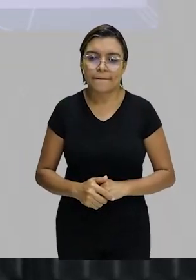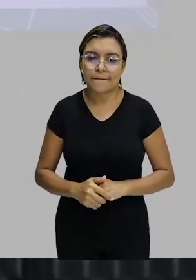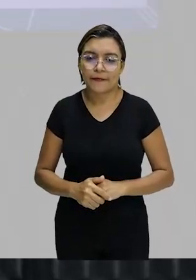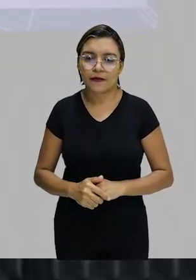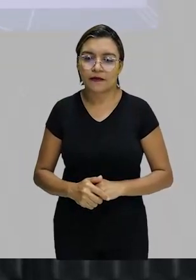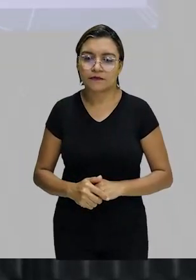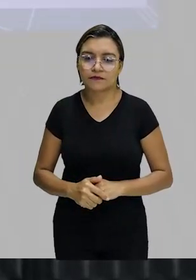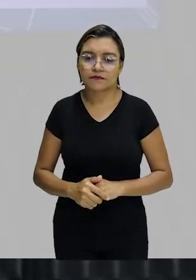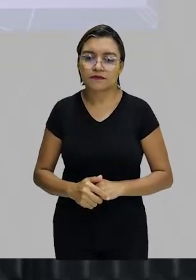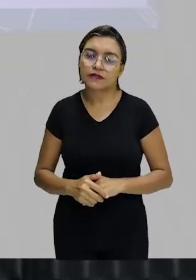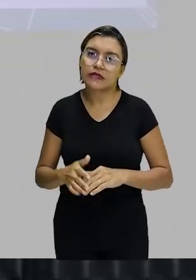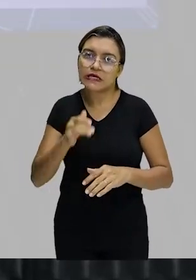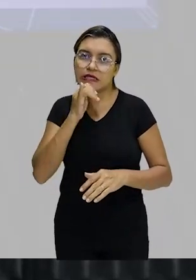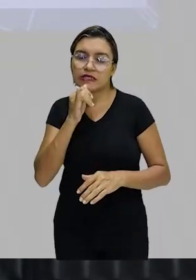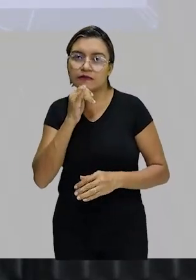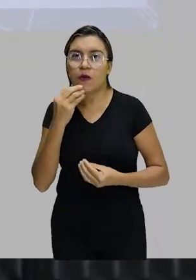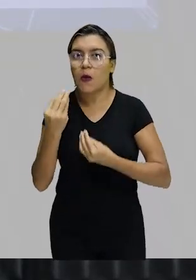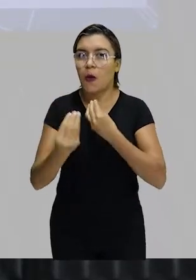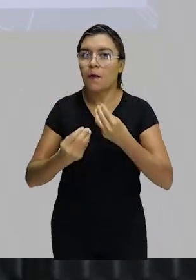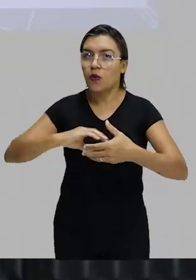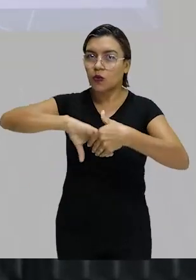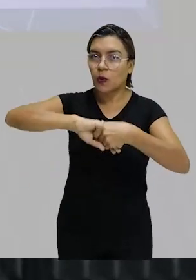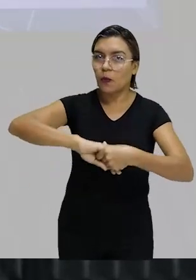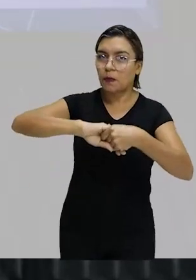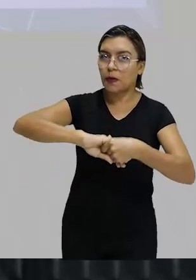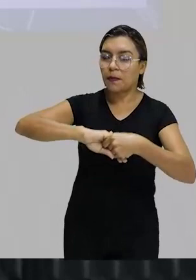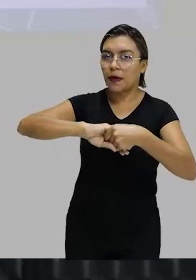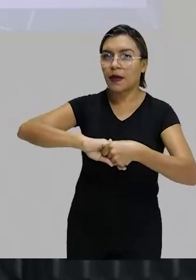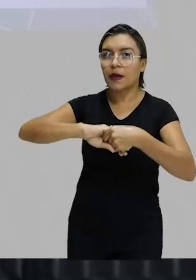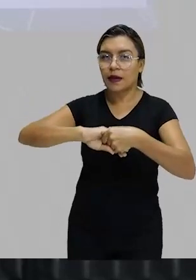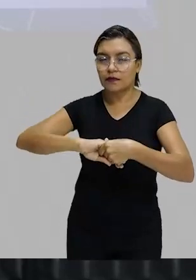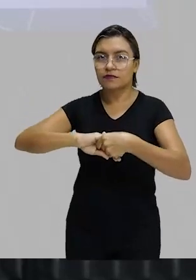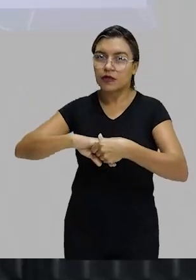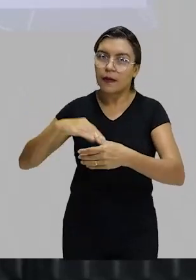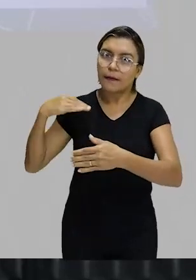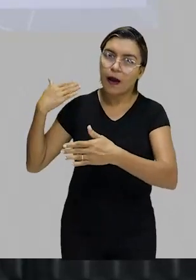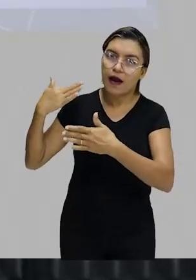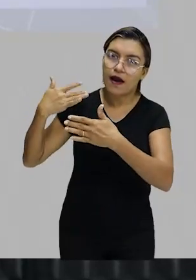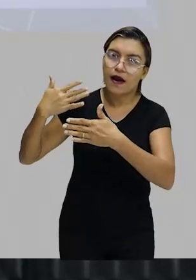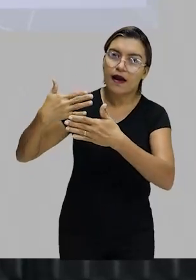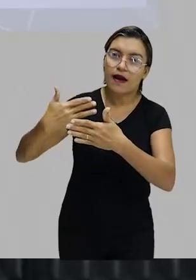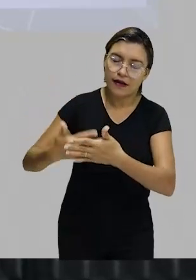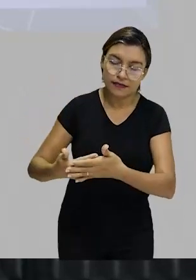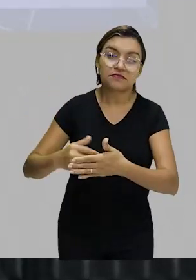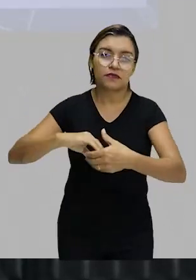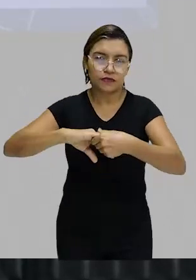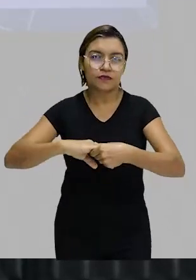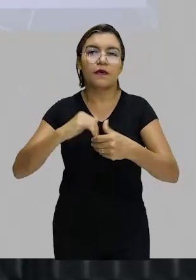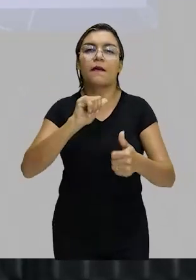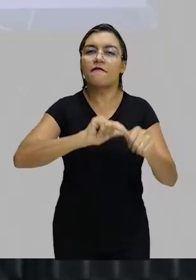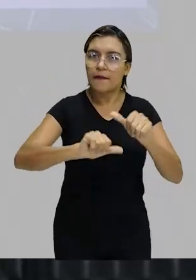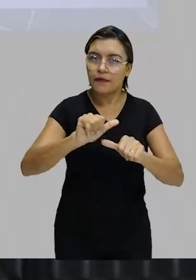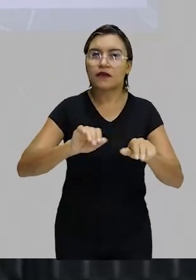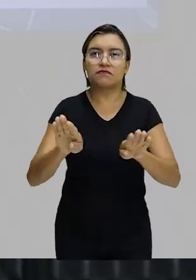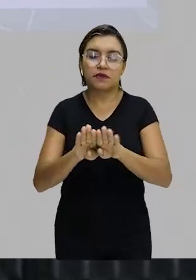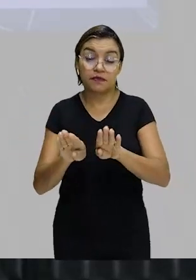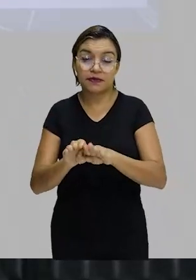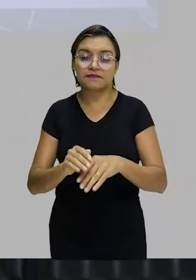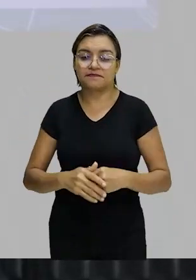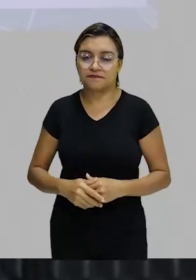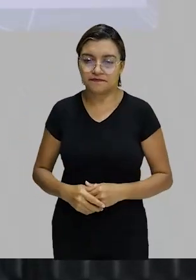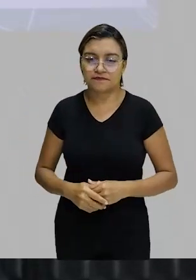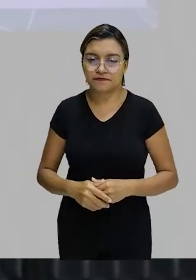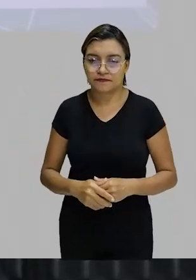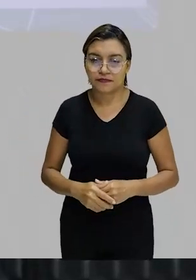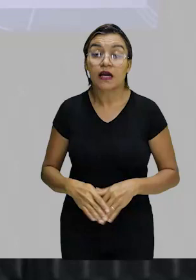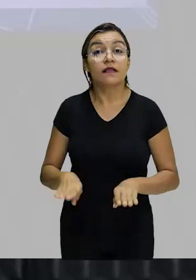rituais de cumprimento, né? Como as pessoas se cumprimentam ao longo dos anos também. The foods that people eat, até a